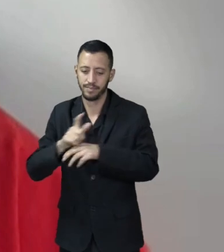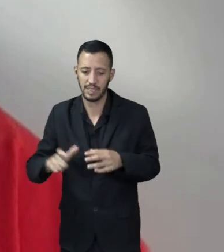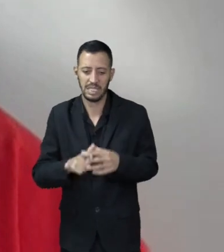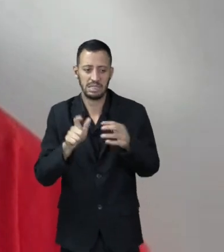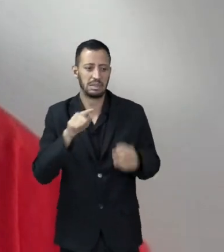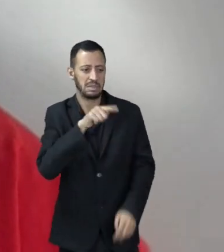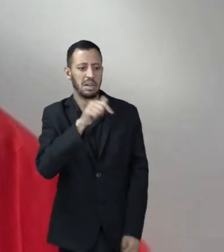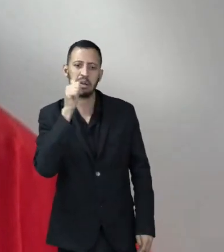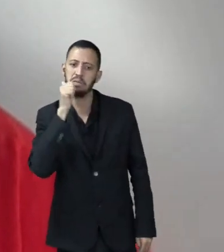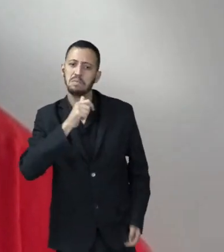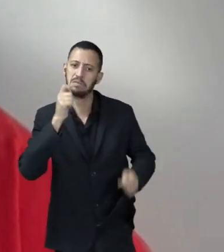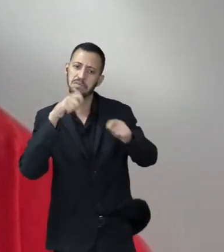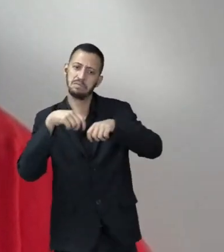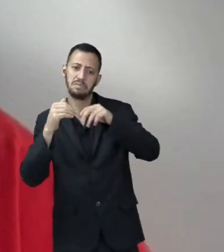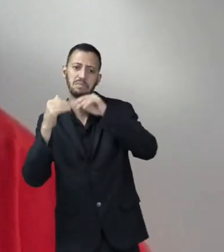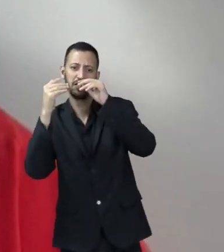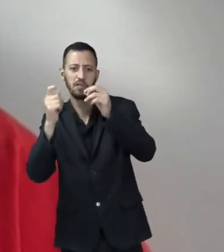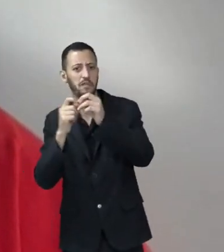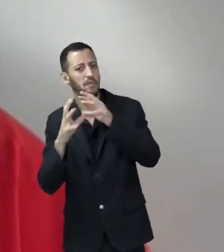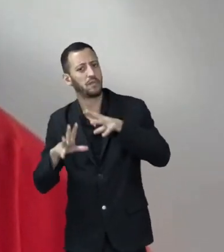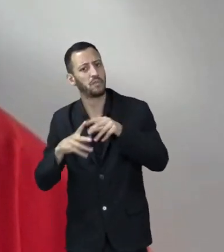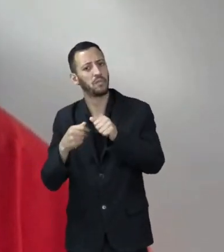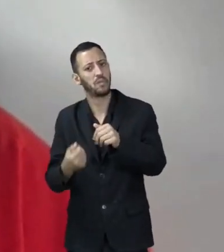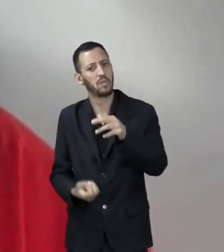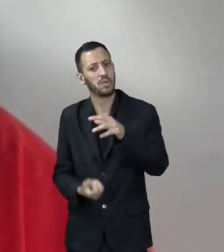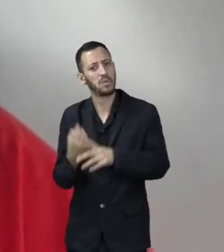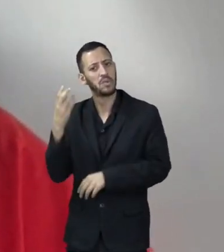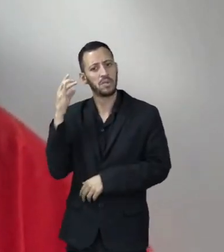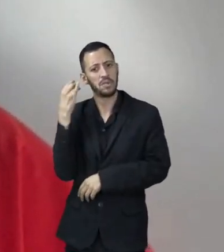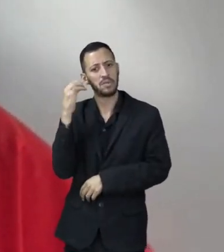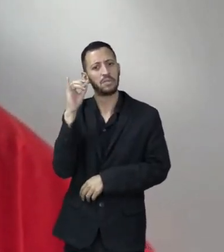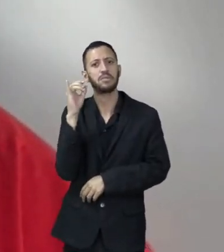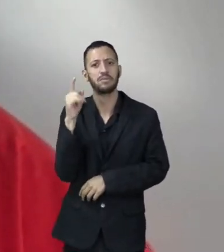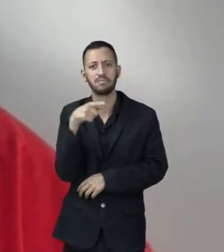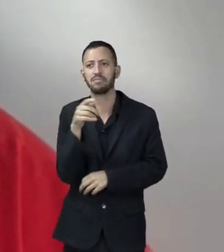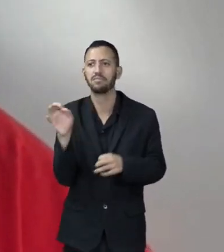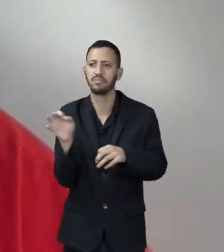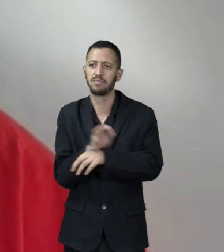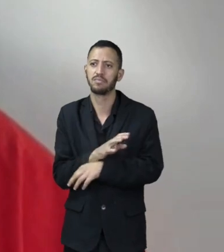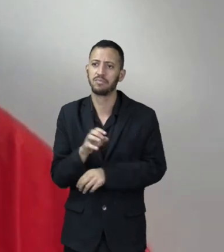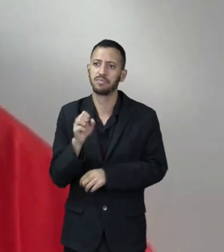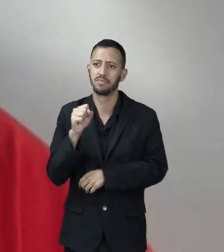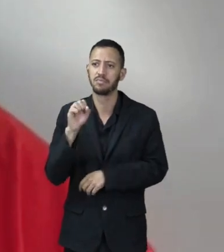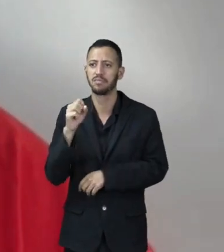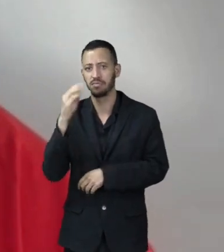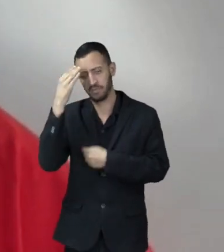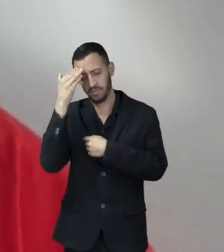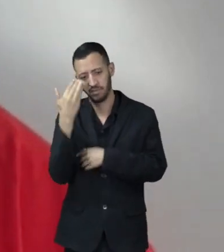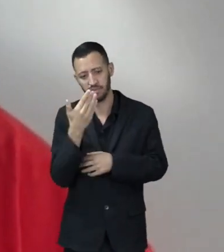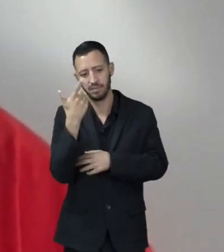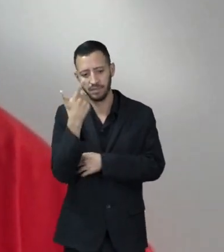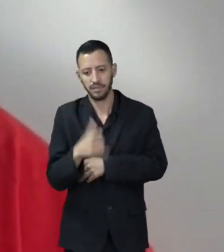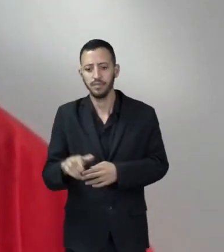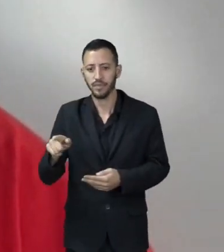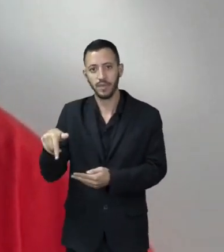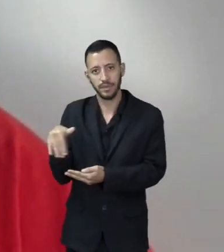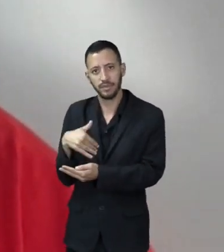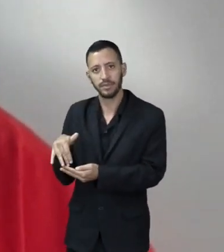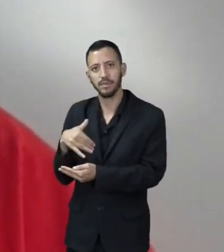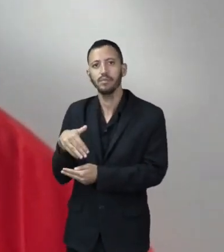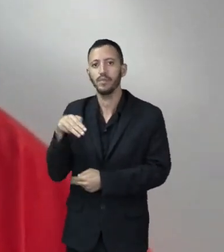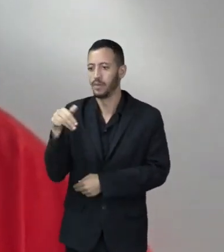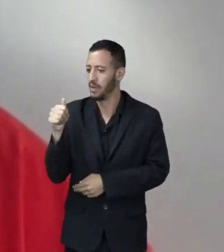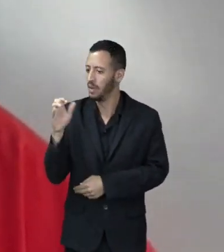mulher que nos dá aí todo o aval para a gente produzir ciência. Então, essa entrega da SBSA, que agradecendo mais uma vez também a secretária Etel